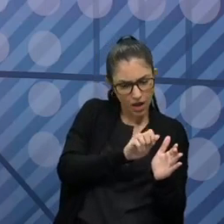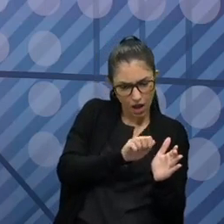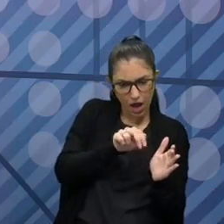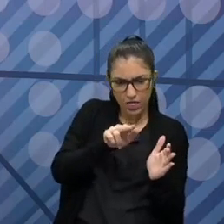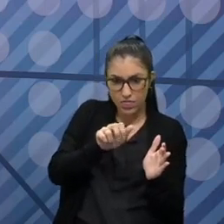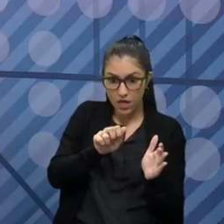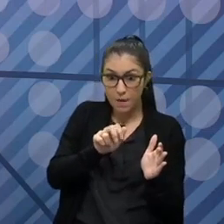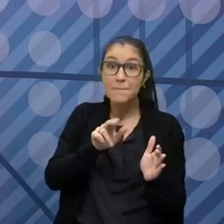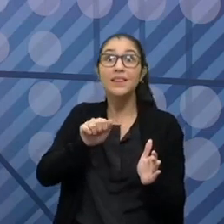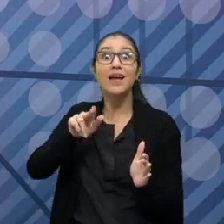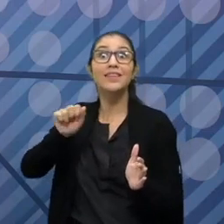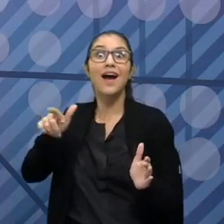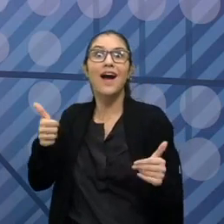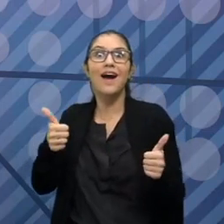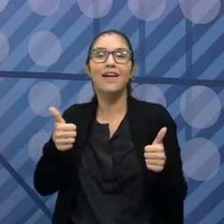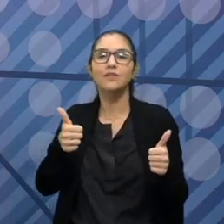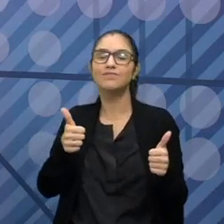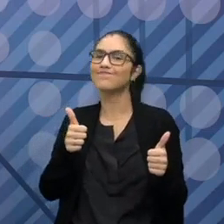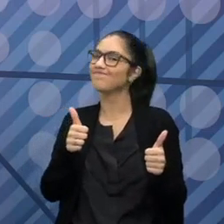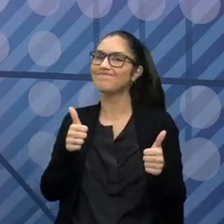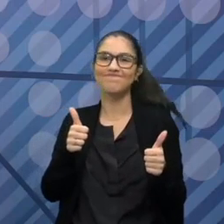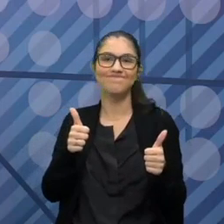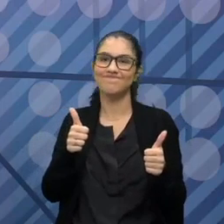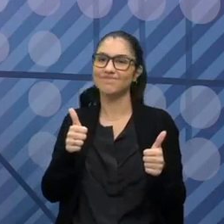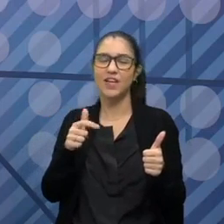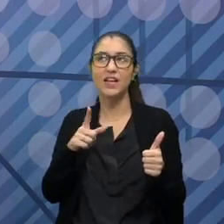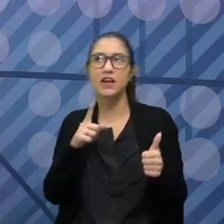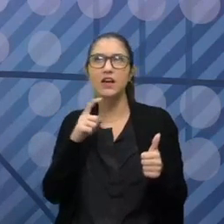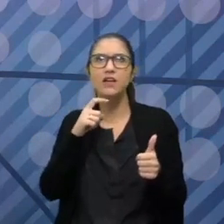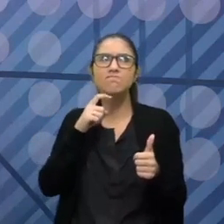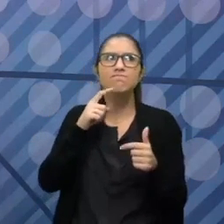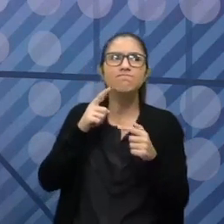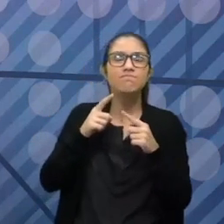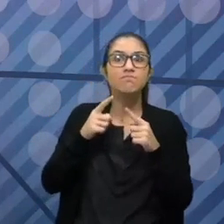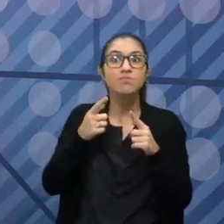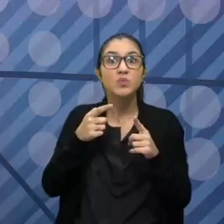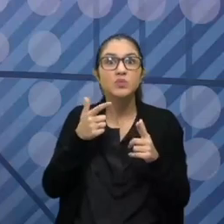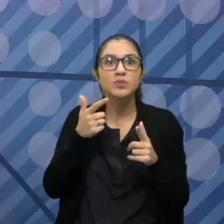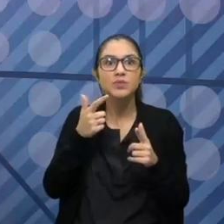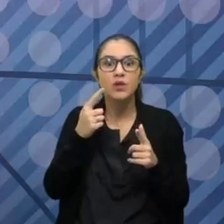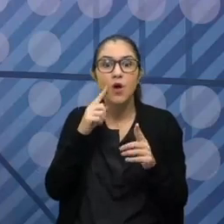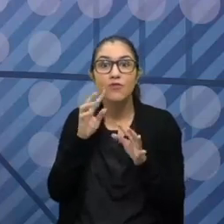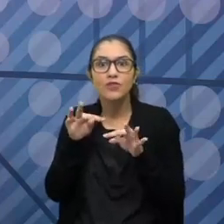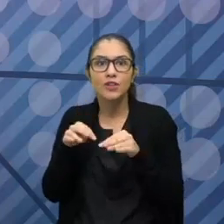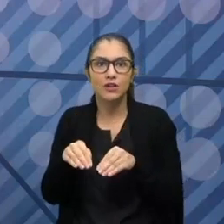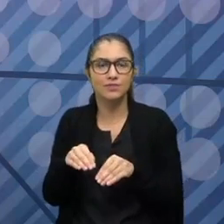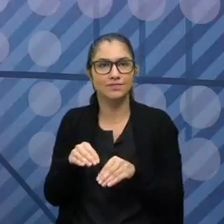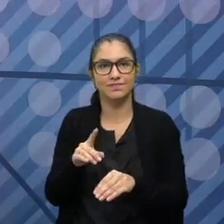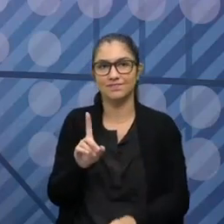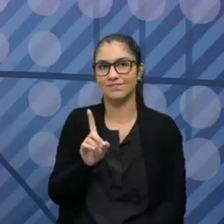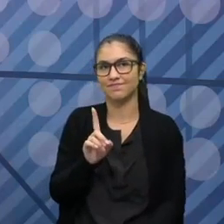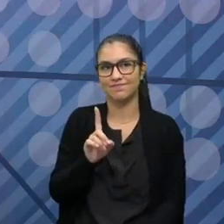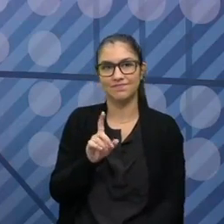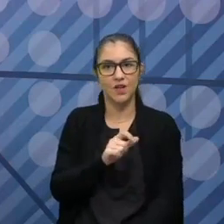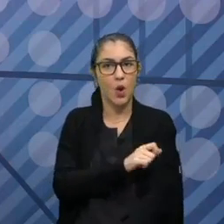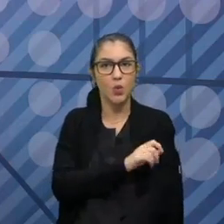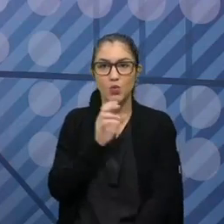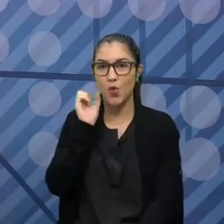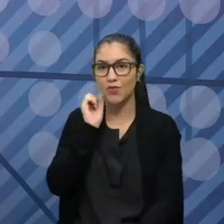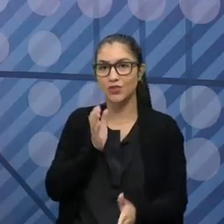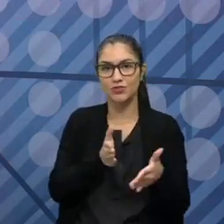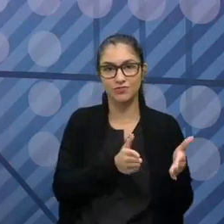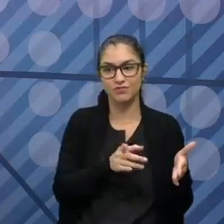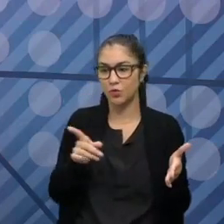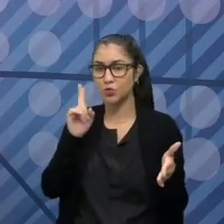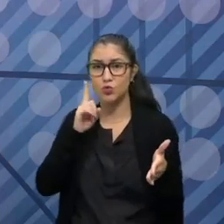banana, né? Ele deduz, ele vai chegando ao final. O aluno ouvinte, o surdo